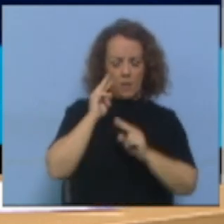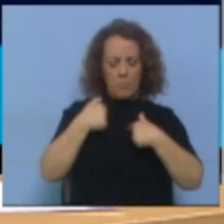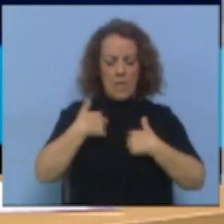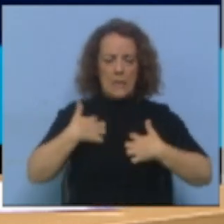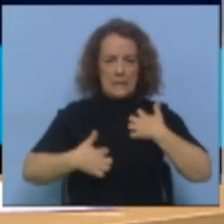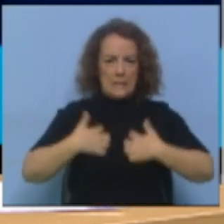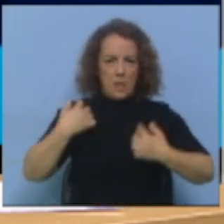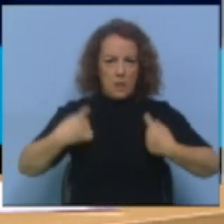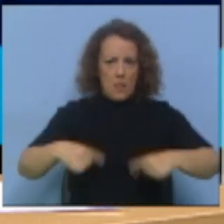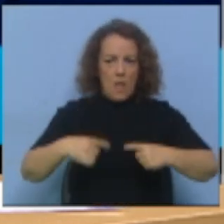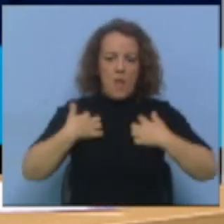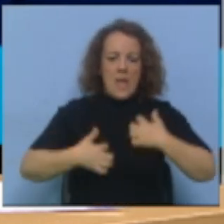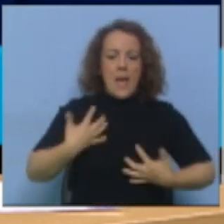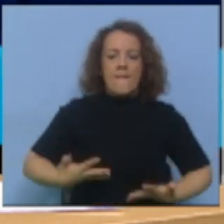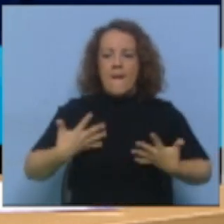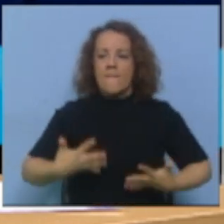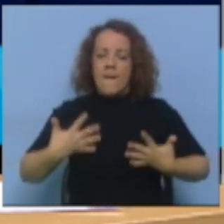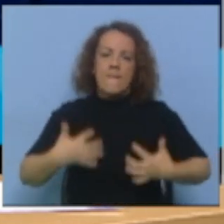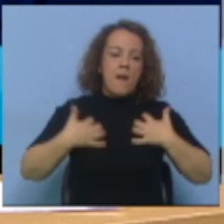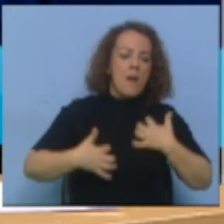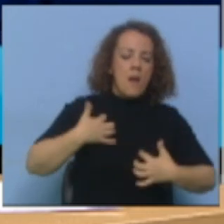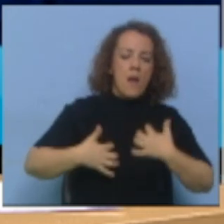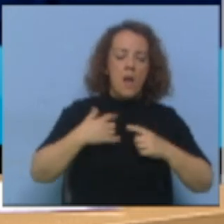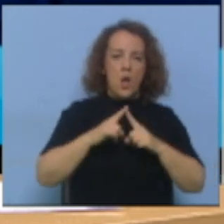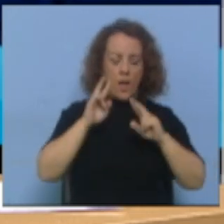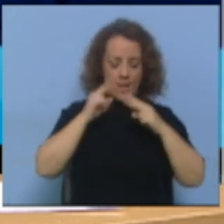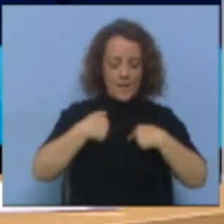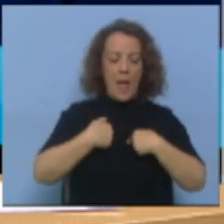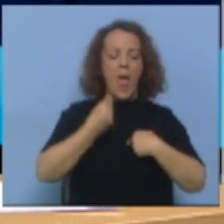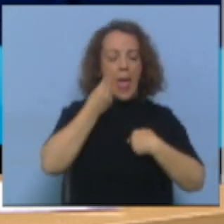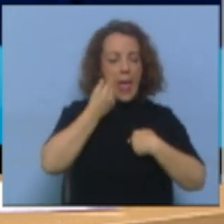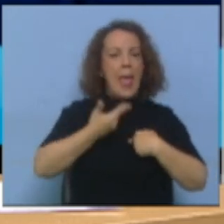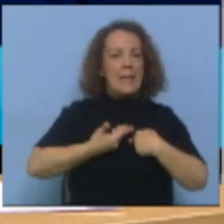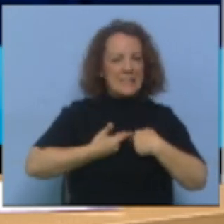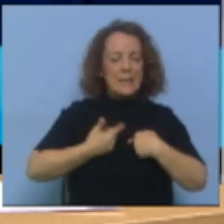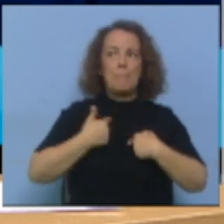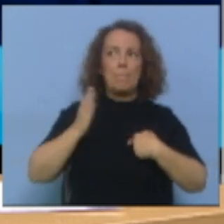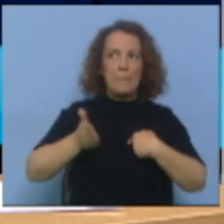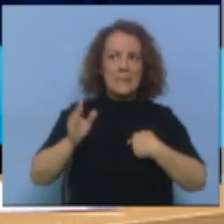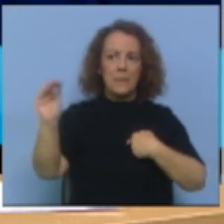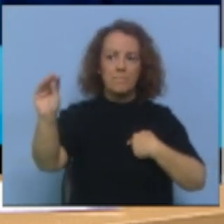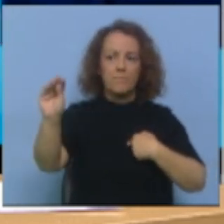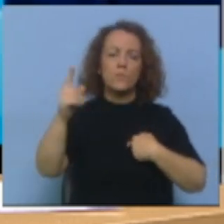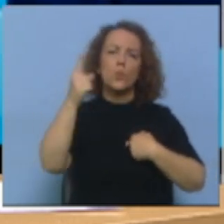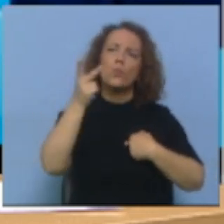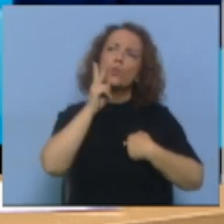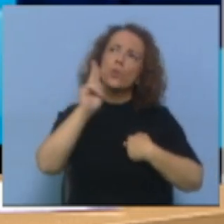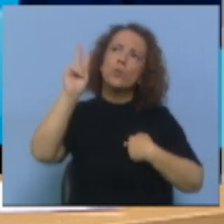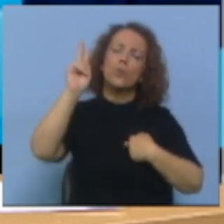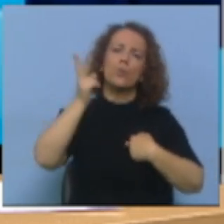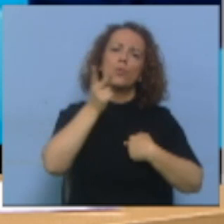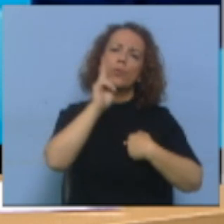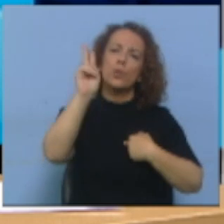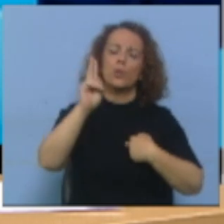angústia, com ansiedade, e em vez de reconhecer o seu estado interior e procurar ajuda através de um diretor espiritual, do